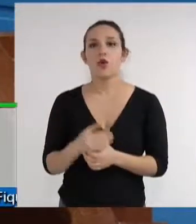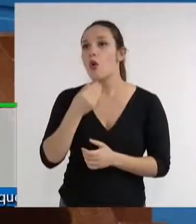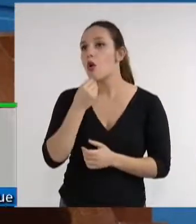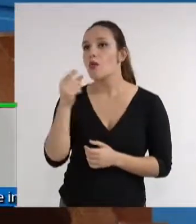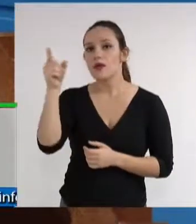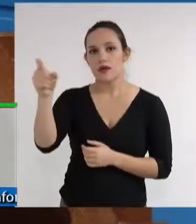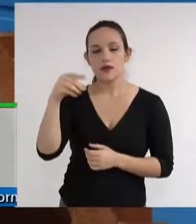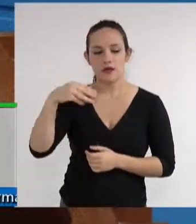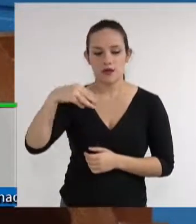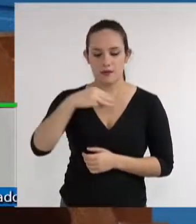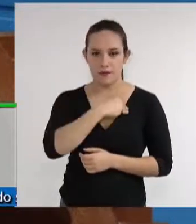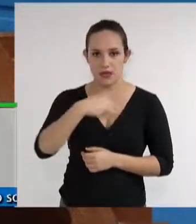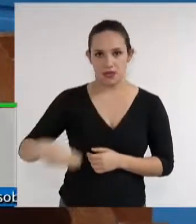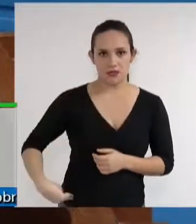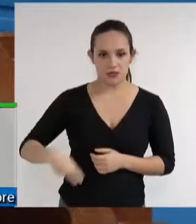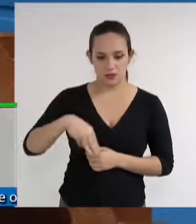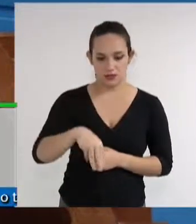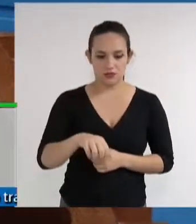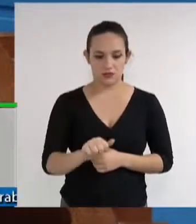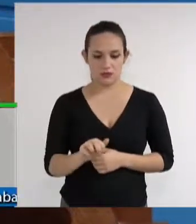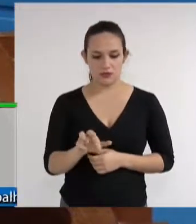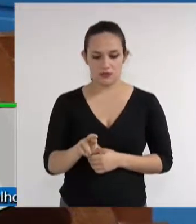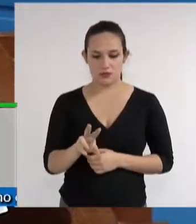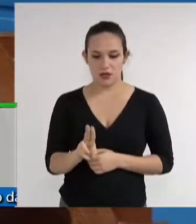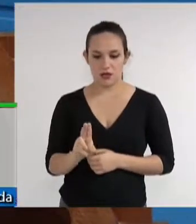Marum de que estaríamos sendo